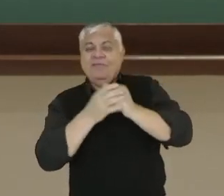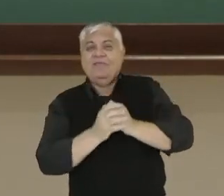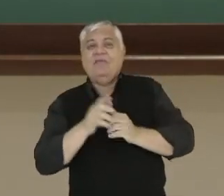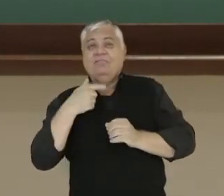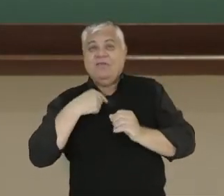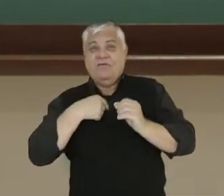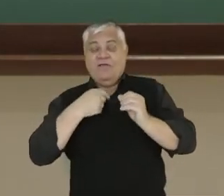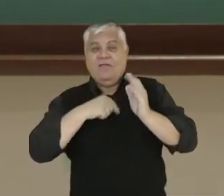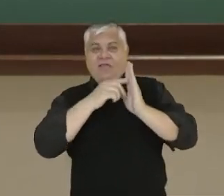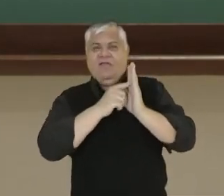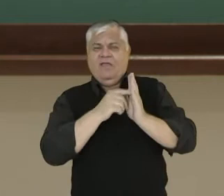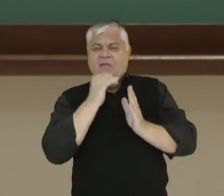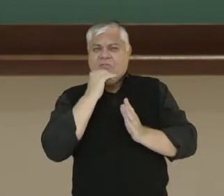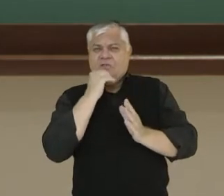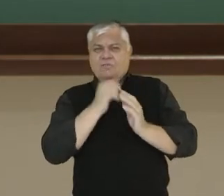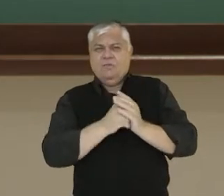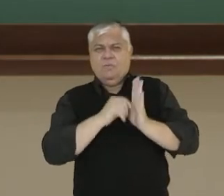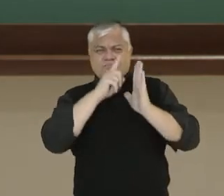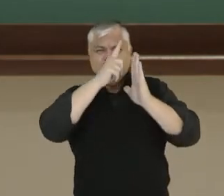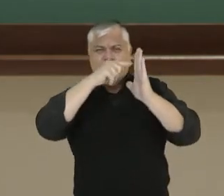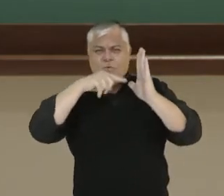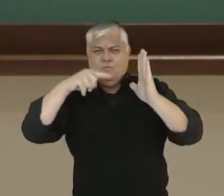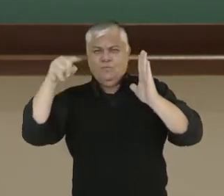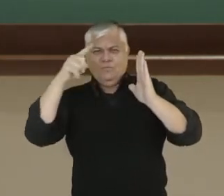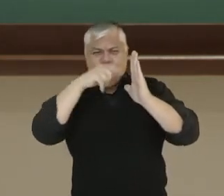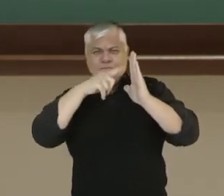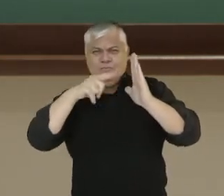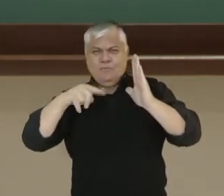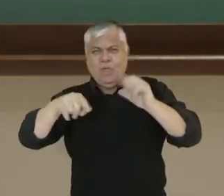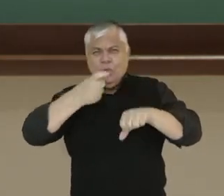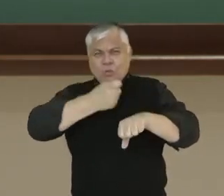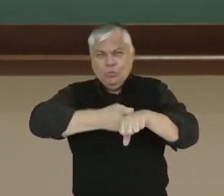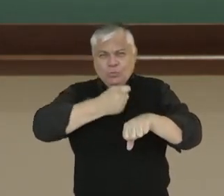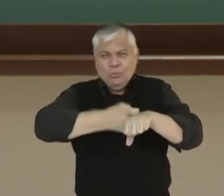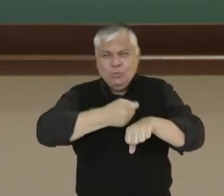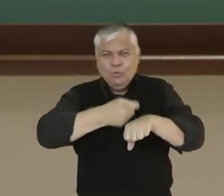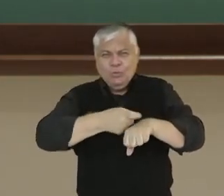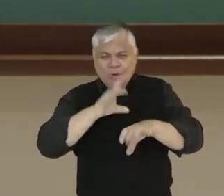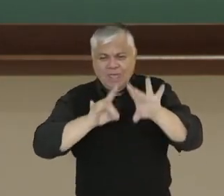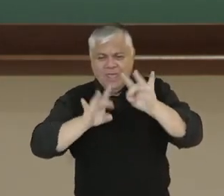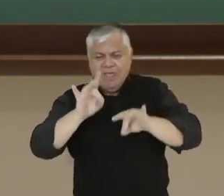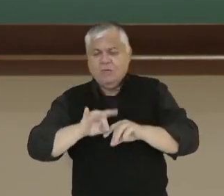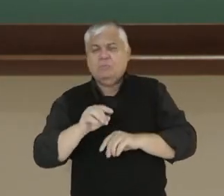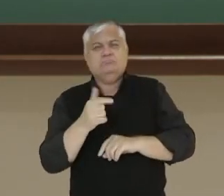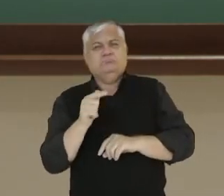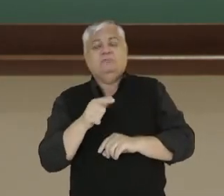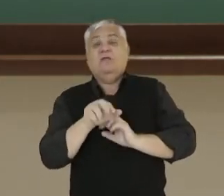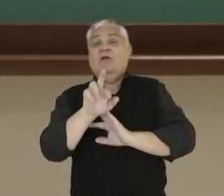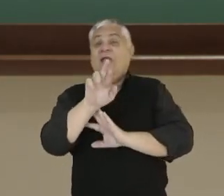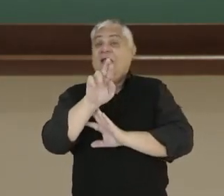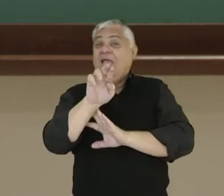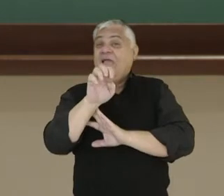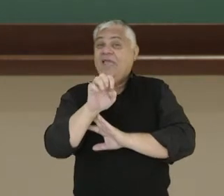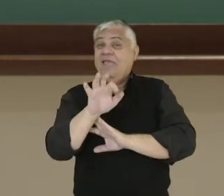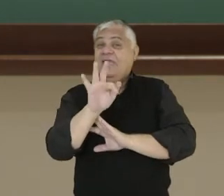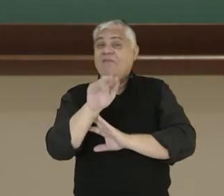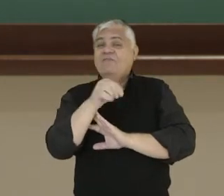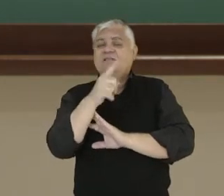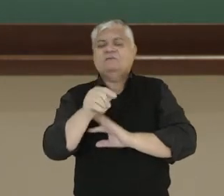reflexão, não existe a reflexão num sólido, num líquido, existe a reflexão. As leis da reflexão valem